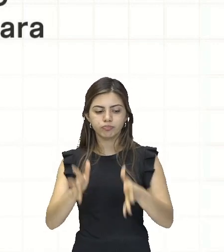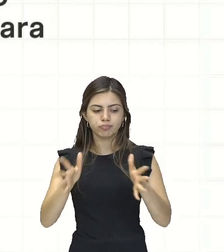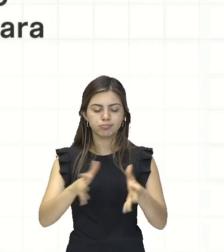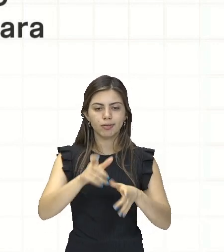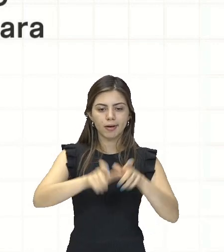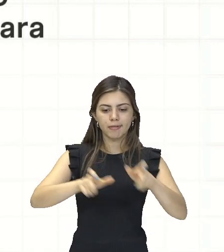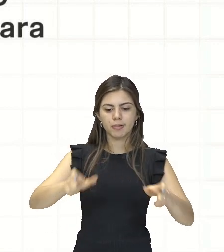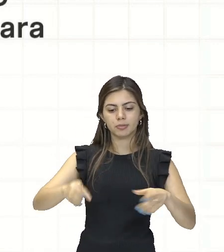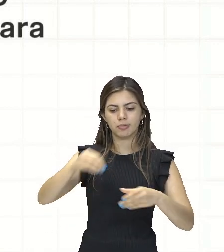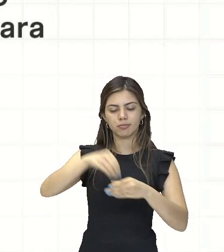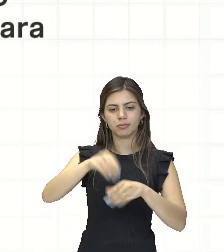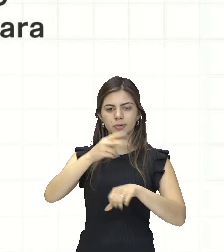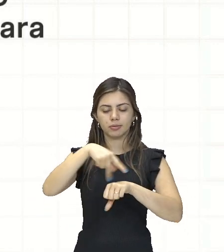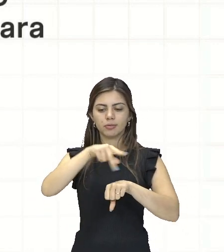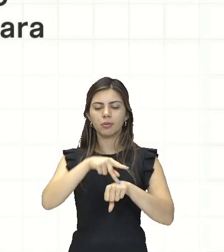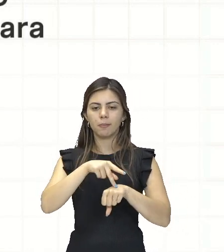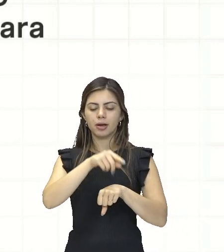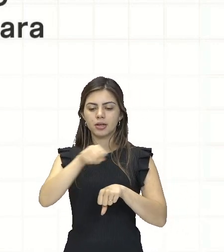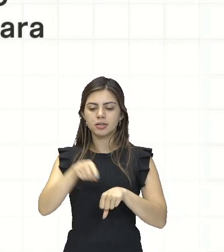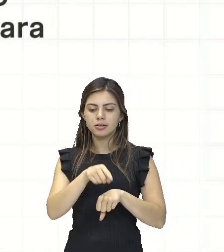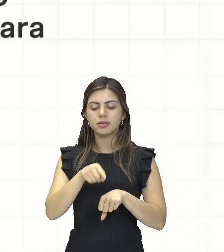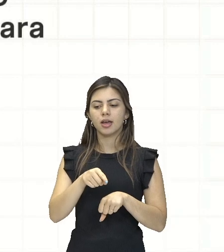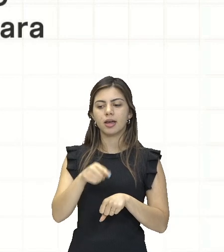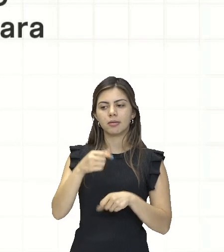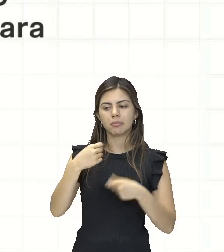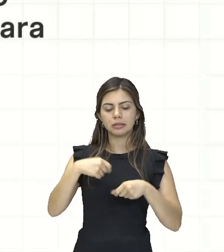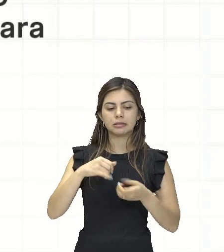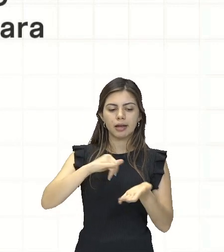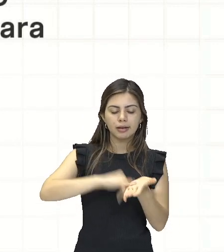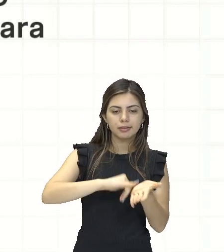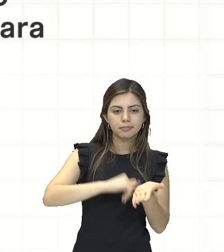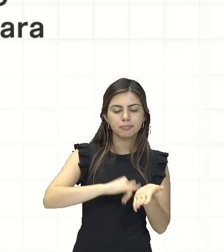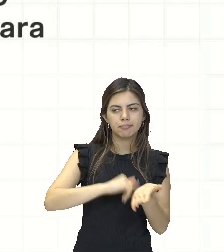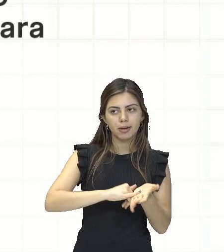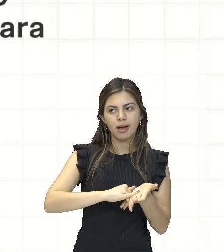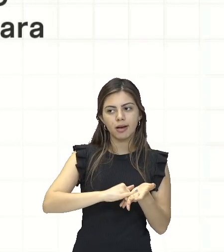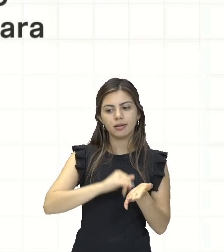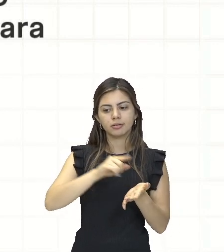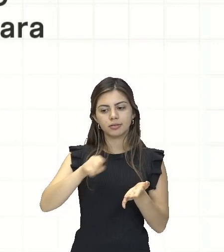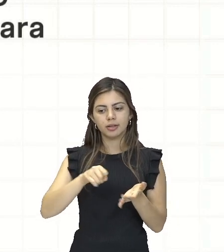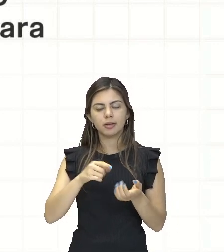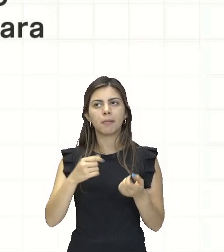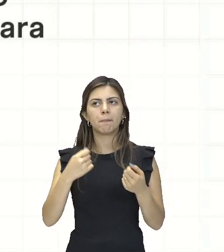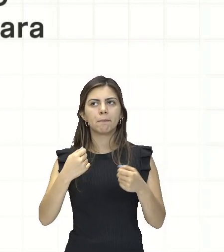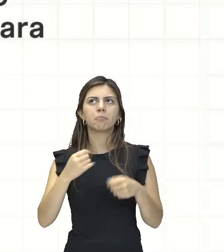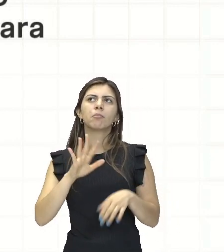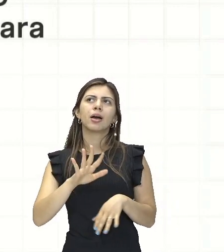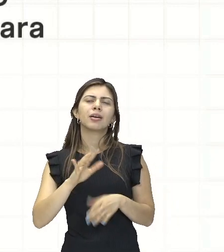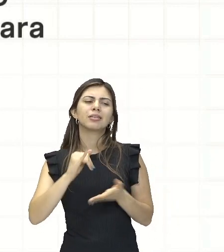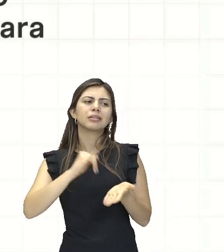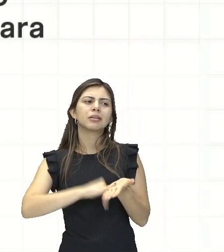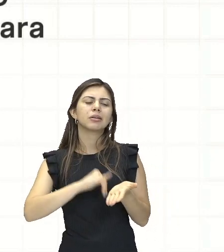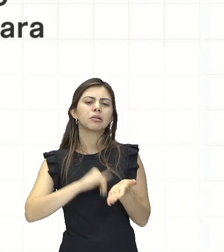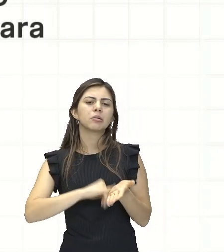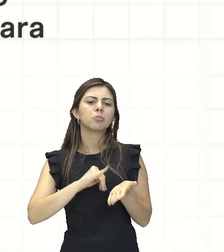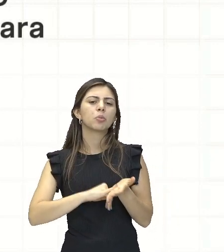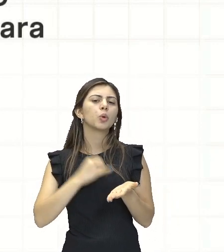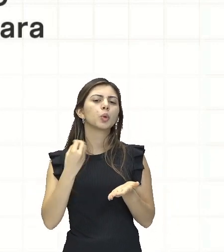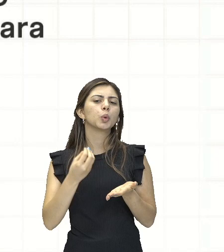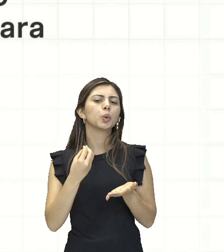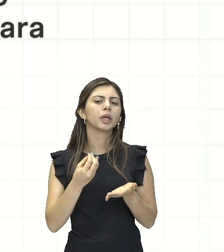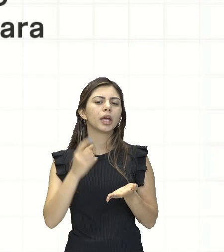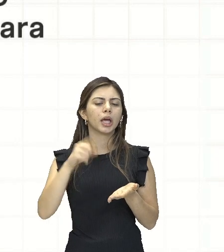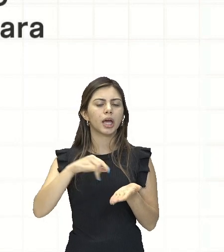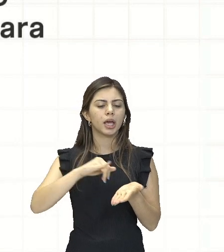produção interna, de colocar taxas alfandegárias mais altas. Mas, professora, o que são taxas alfandegárias? São